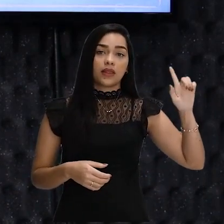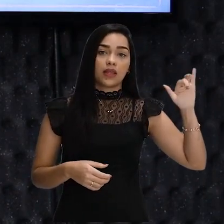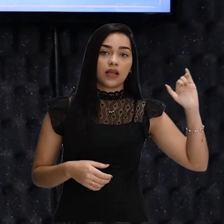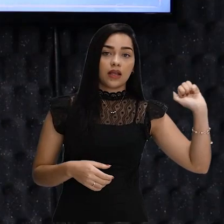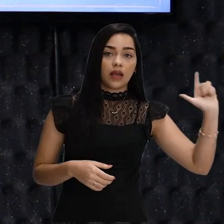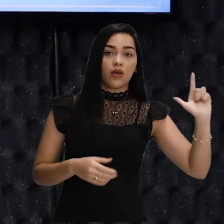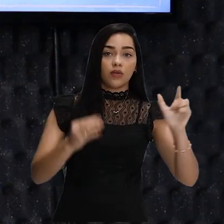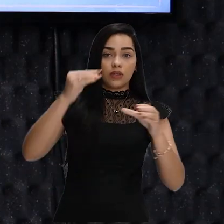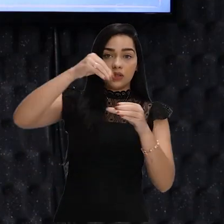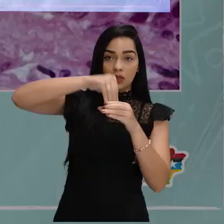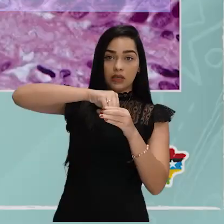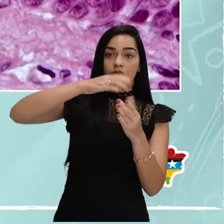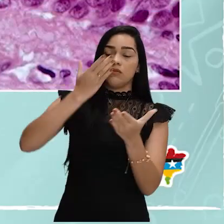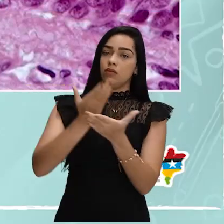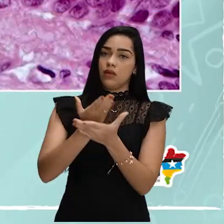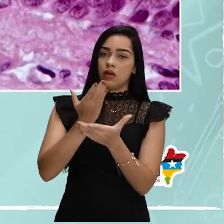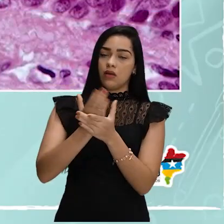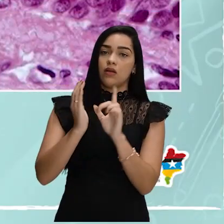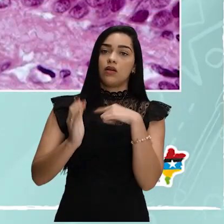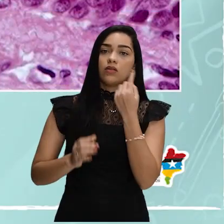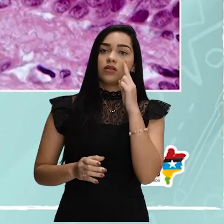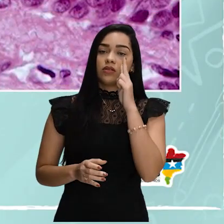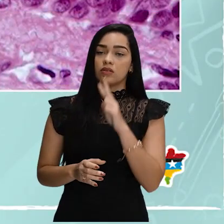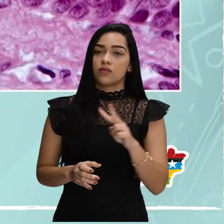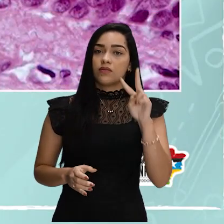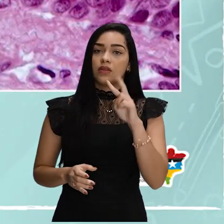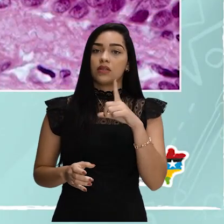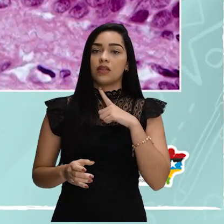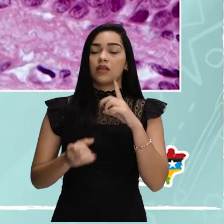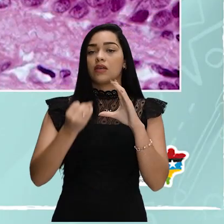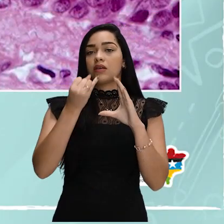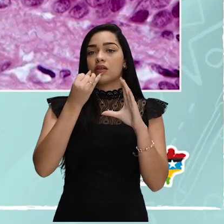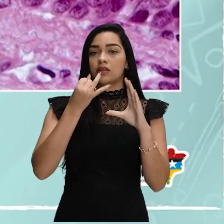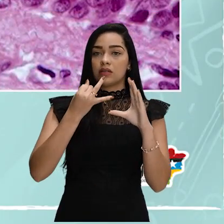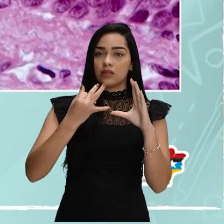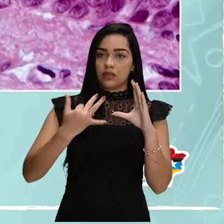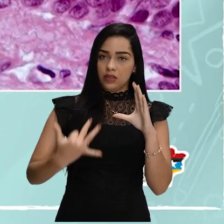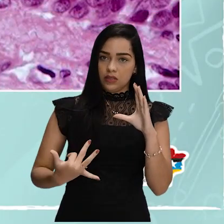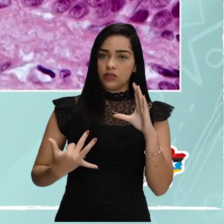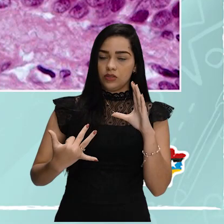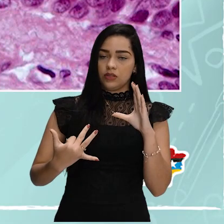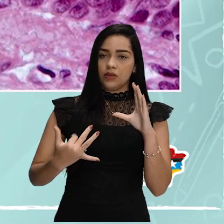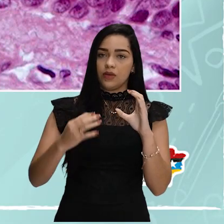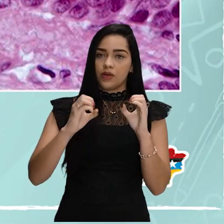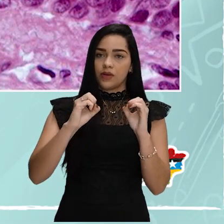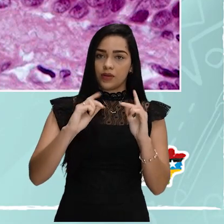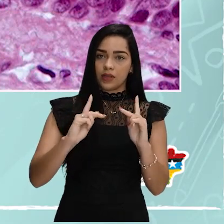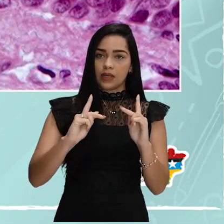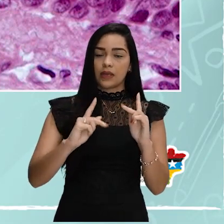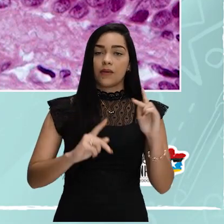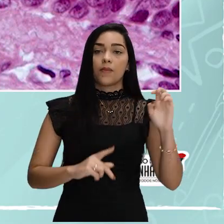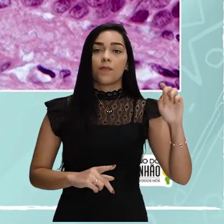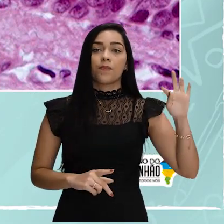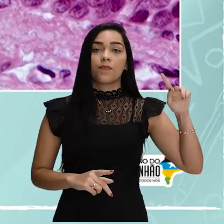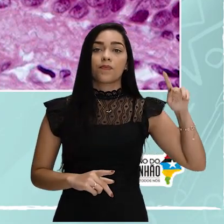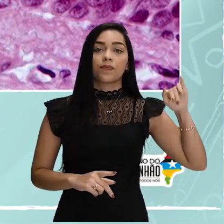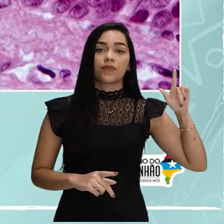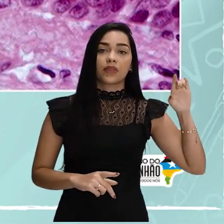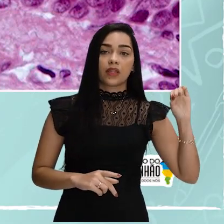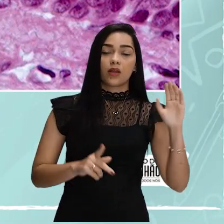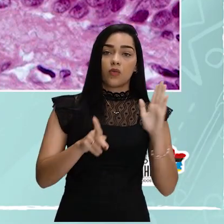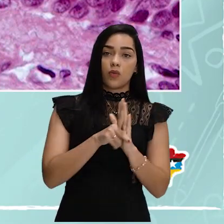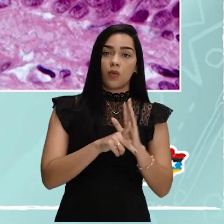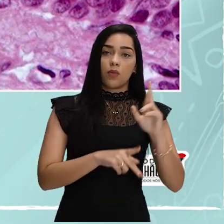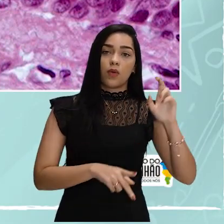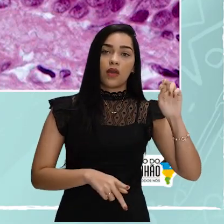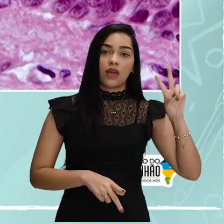E dentro dessa aula, nós vamos ver funções e classificação de tecido epitelial, epitélios de